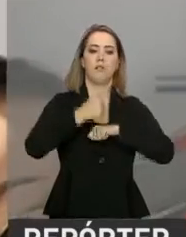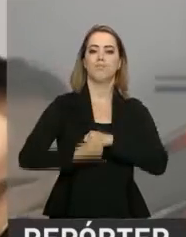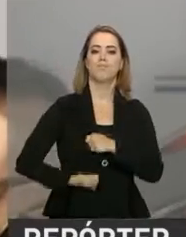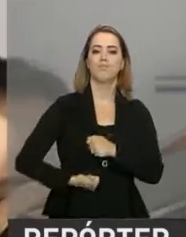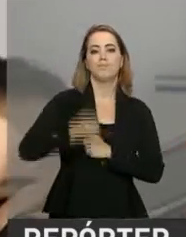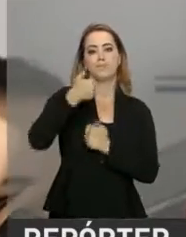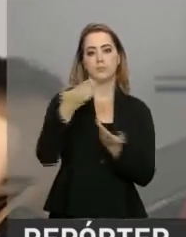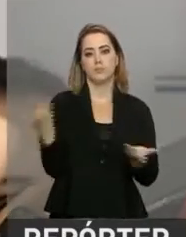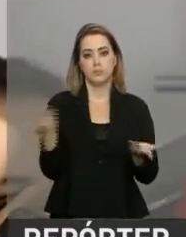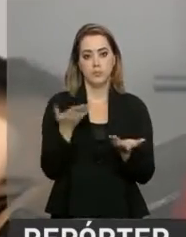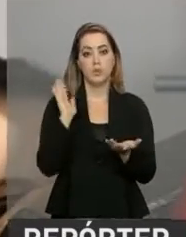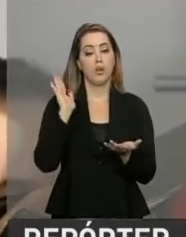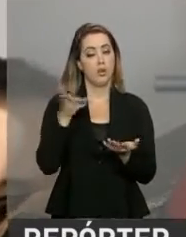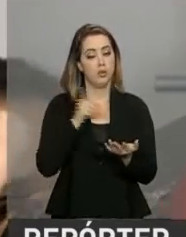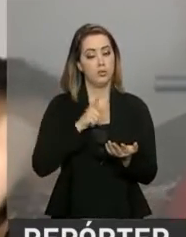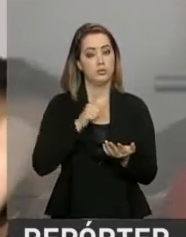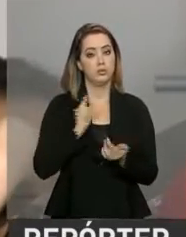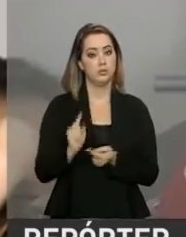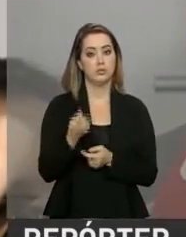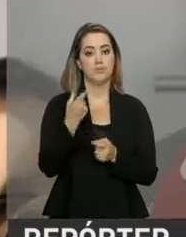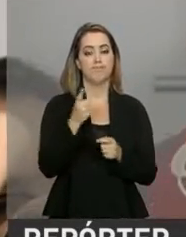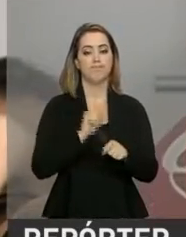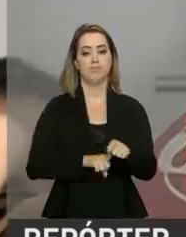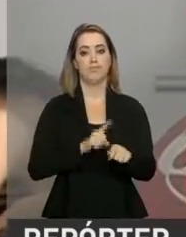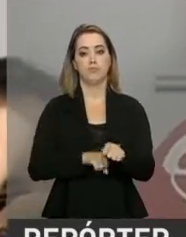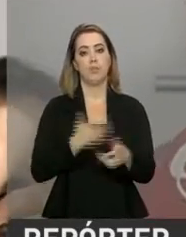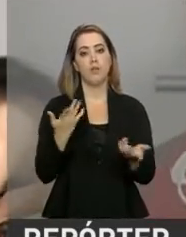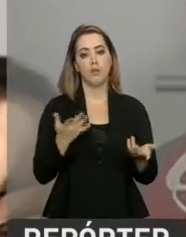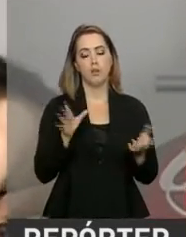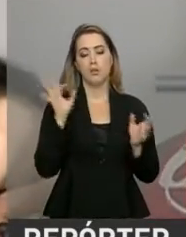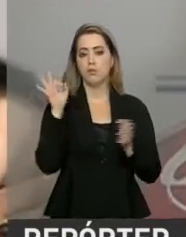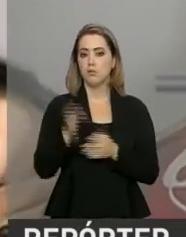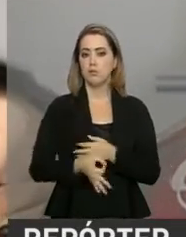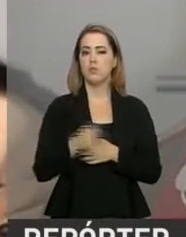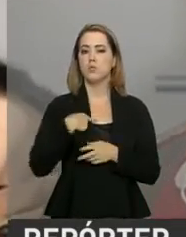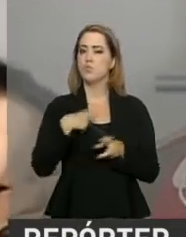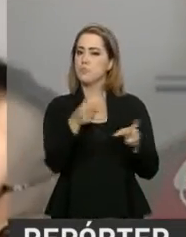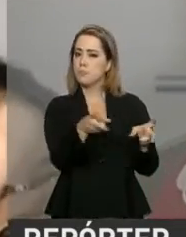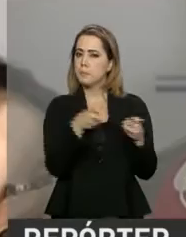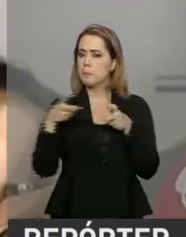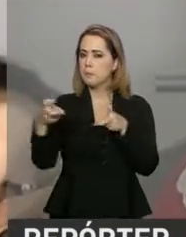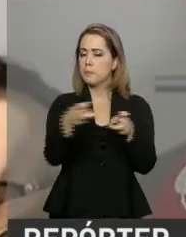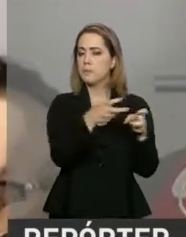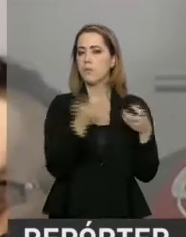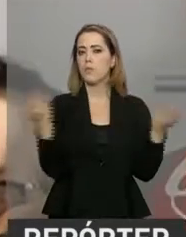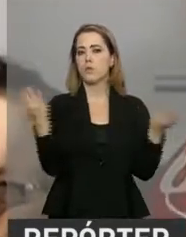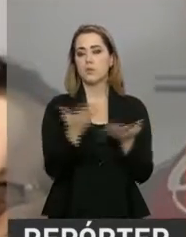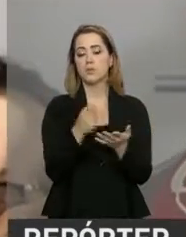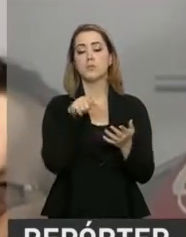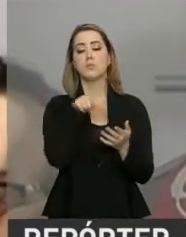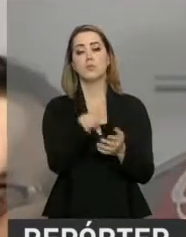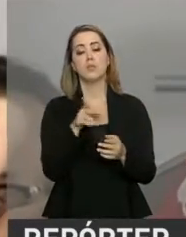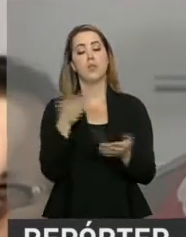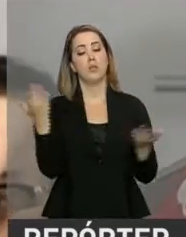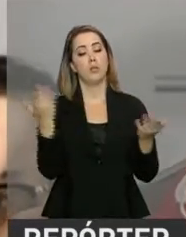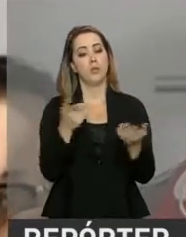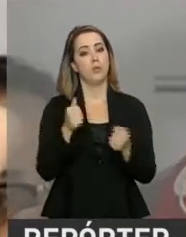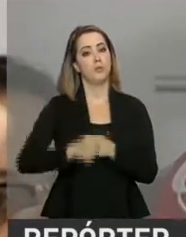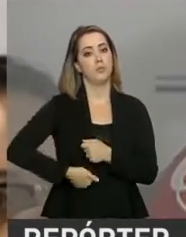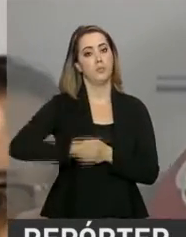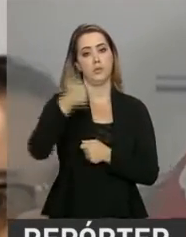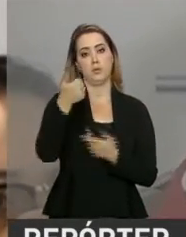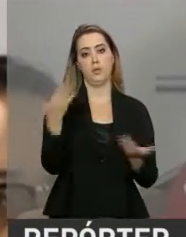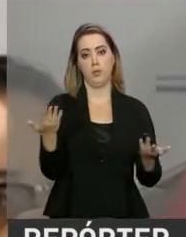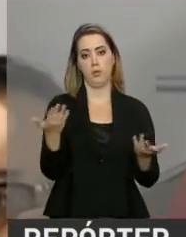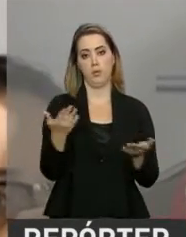né? Então já há um ambiente de expectativas, de projeções, de perspectivas do país